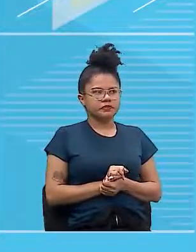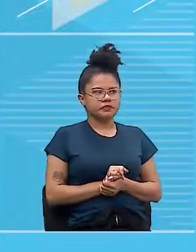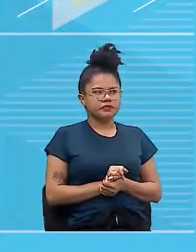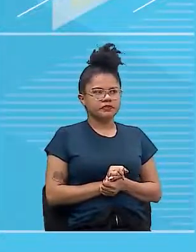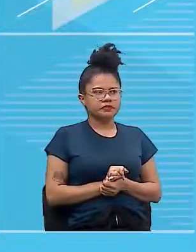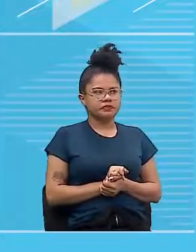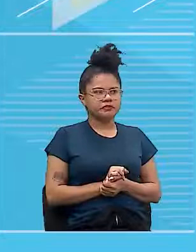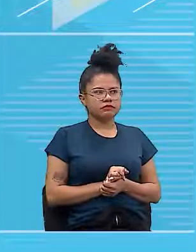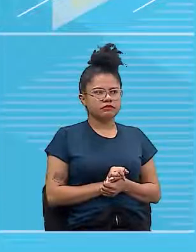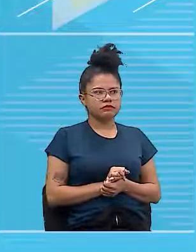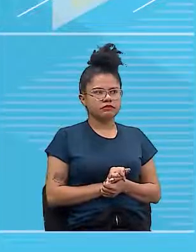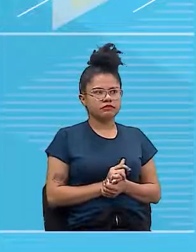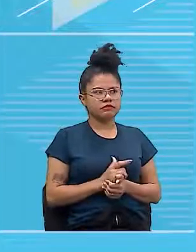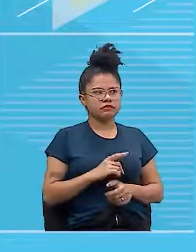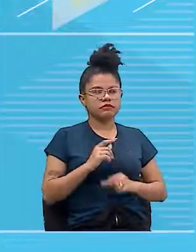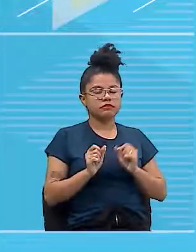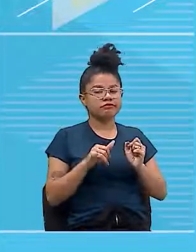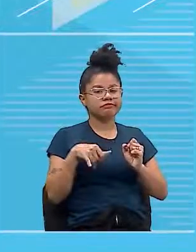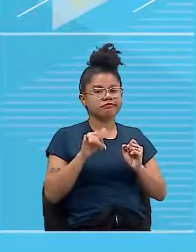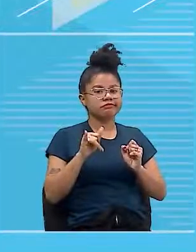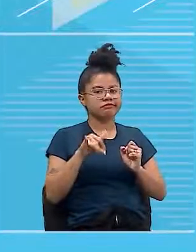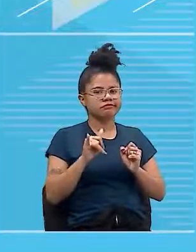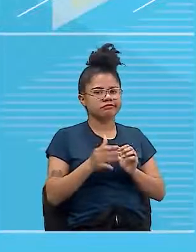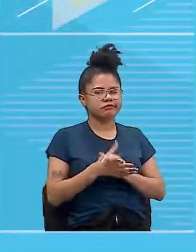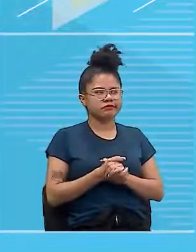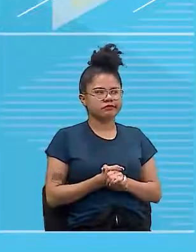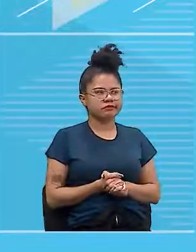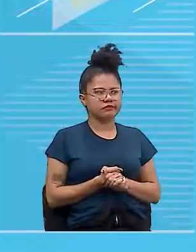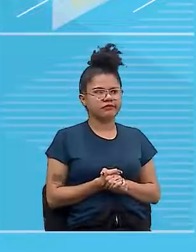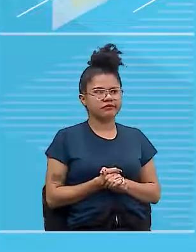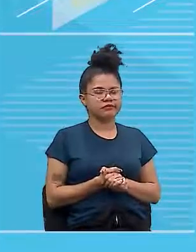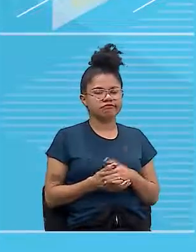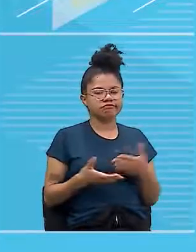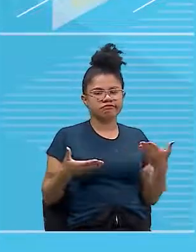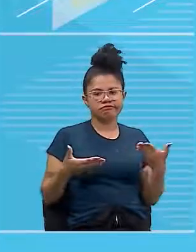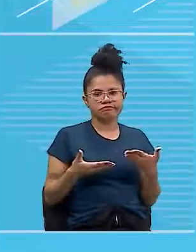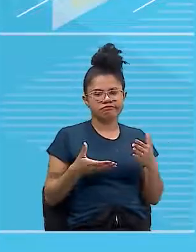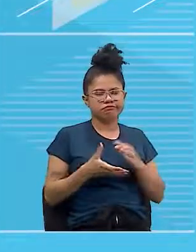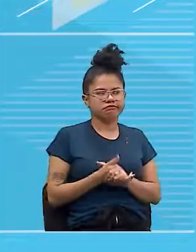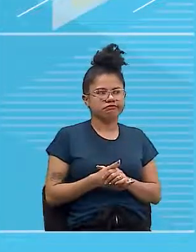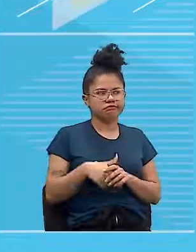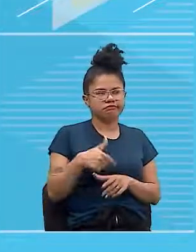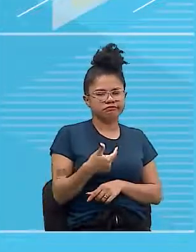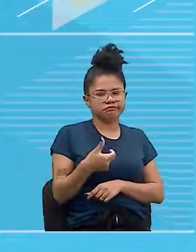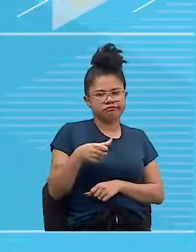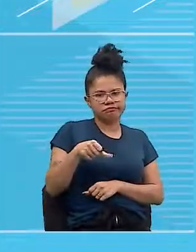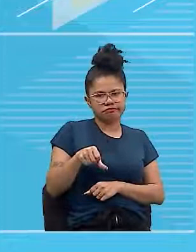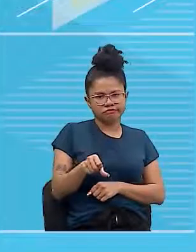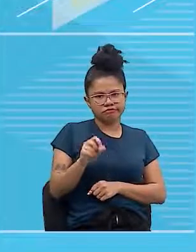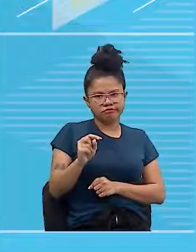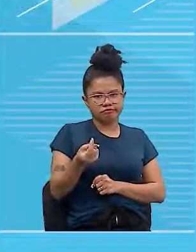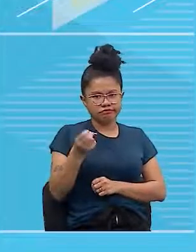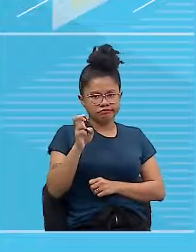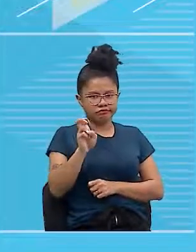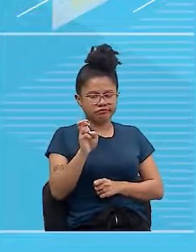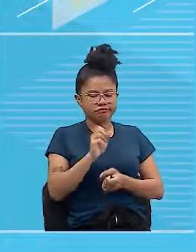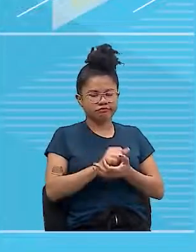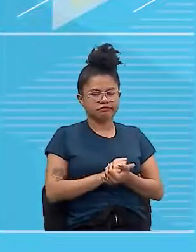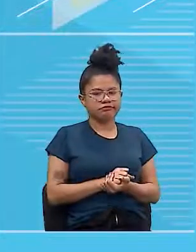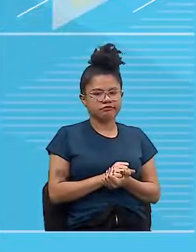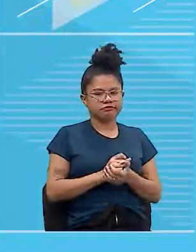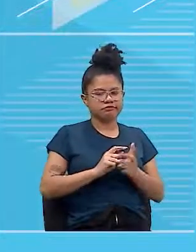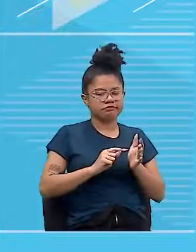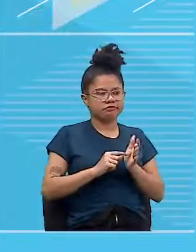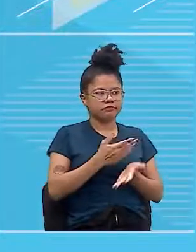e vai ser ypsilone Oi e aí 29,5 x